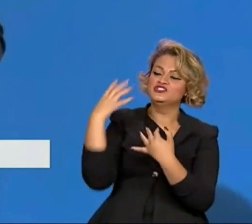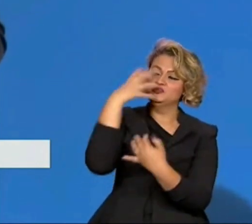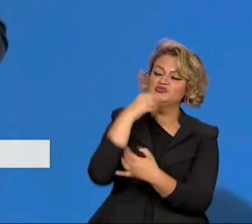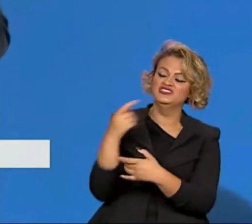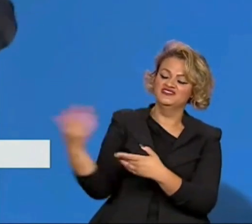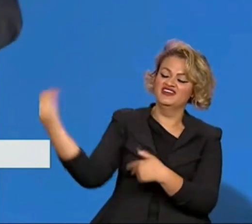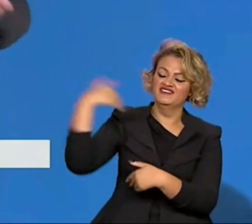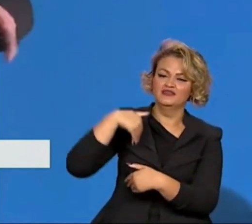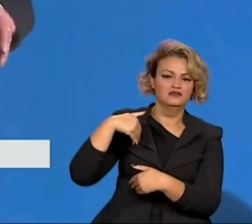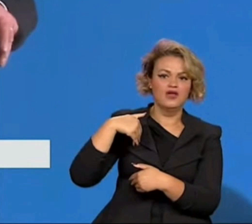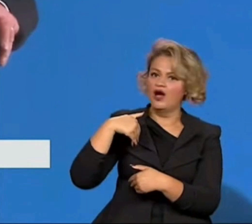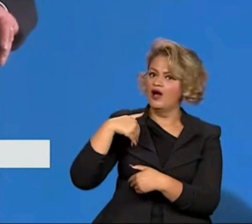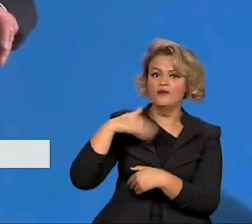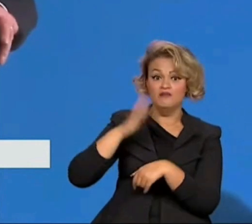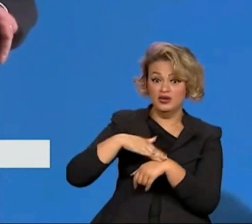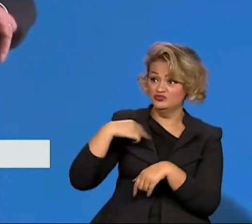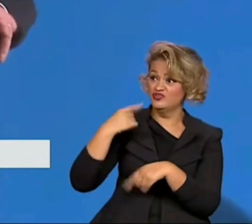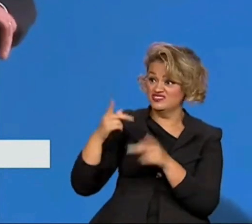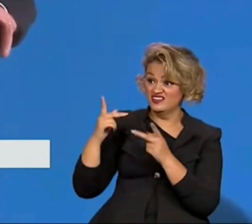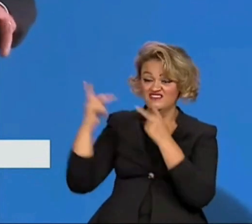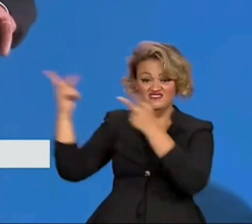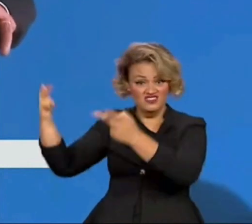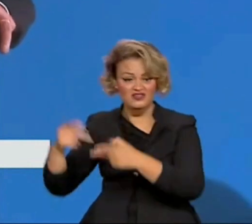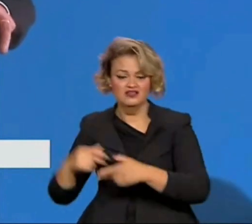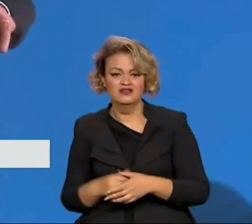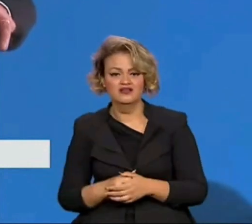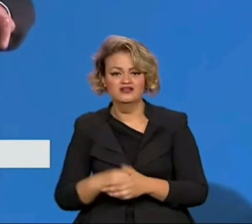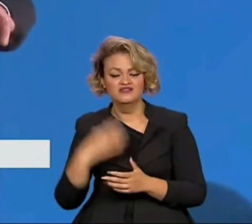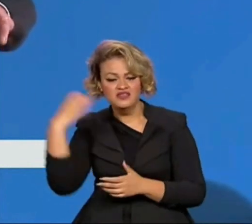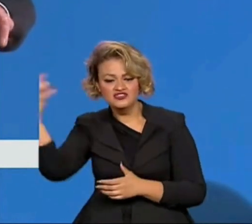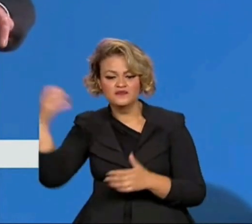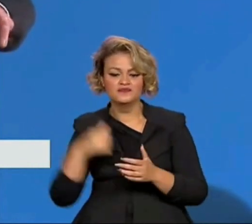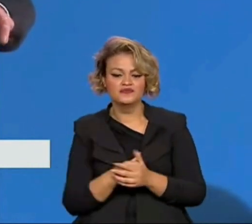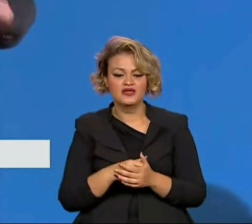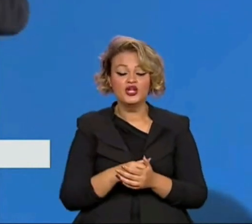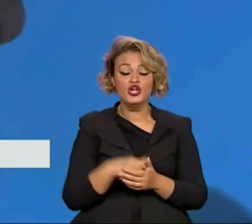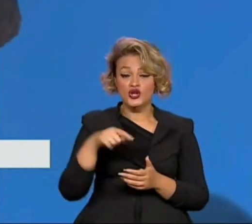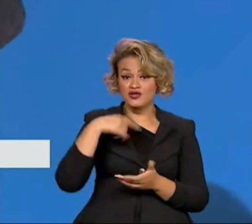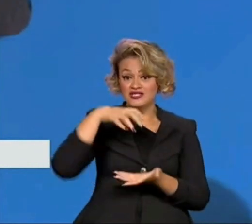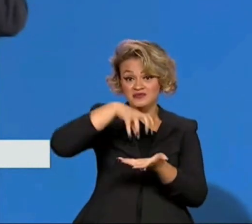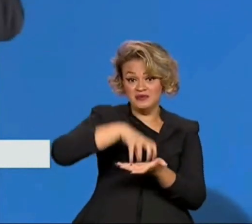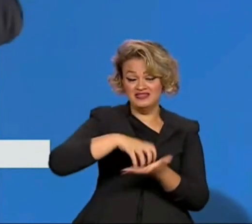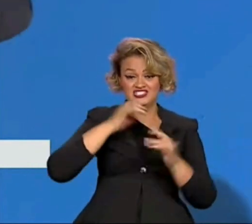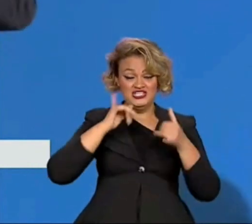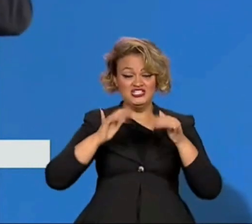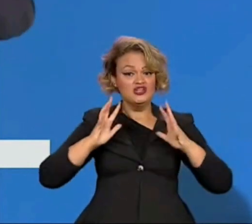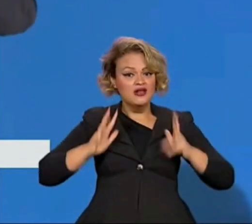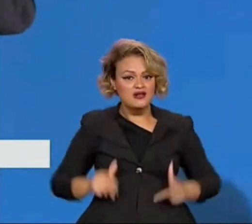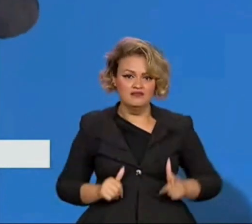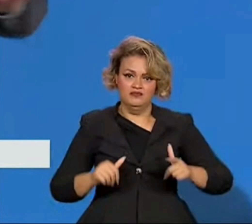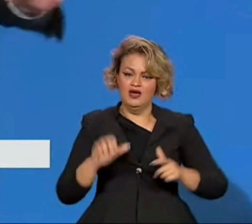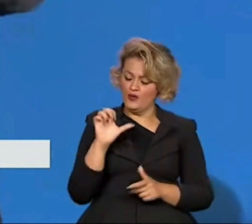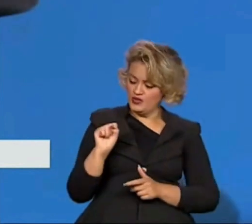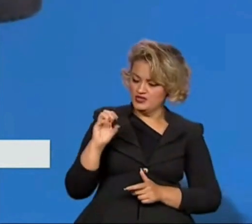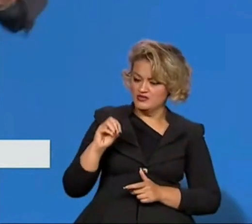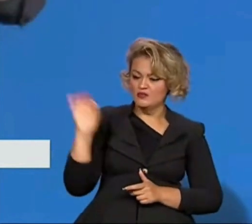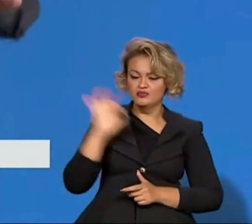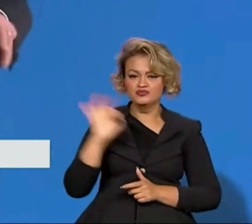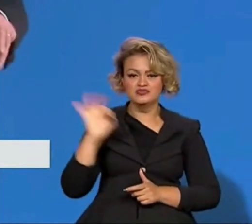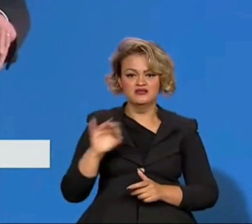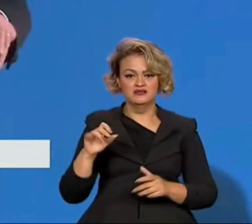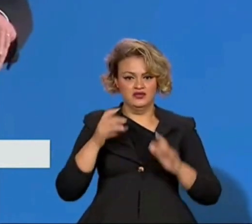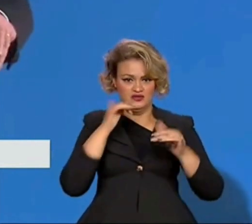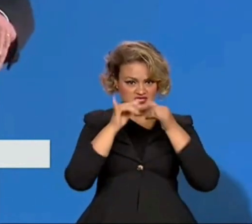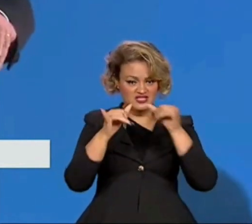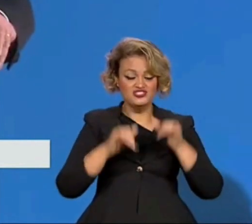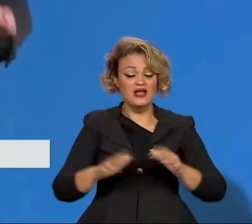vai investir. O Brasil já tem a matriz energética possivelmente a mais limpa do mundo. 80% da nossa energia elétrica é